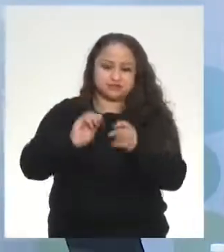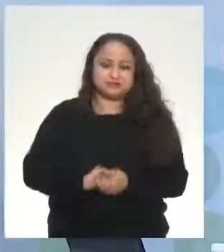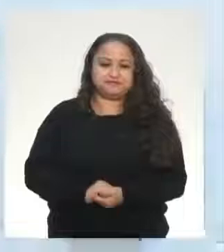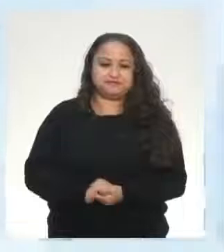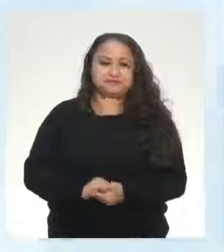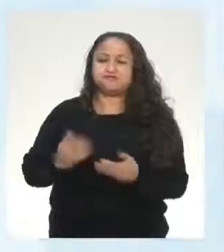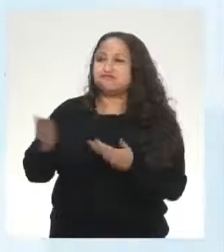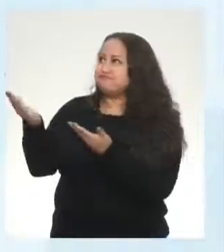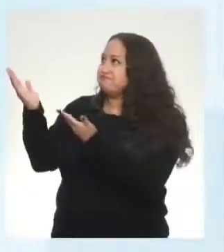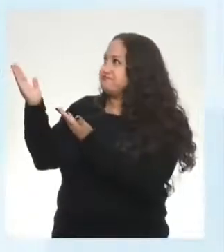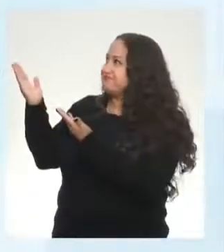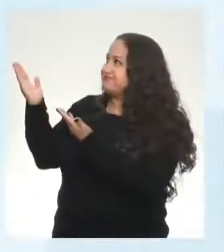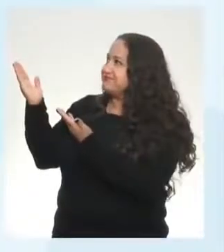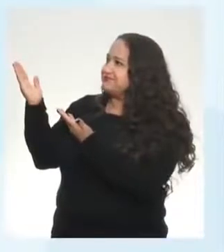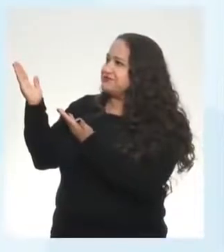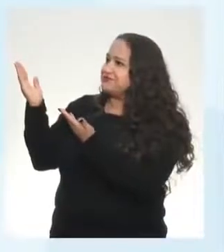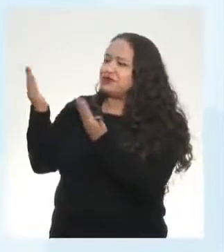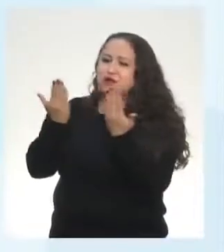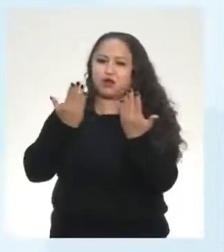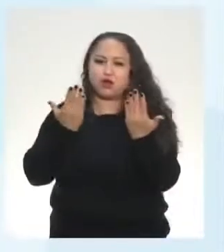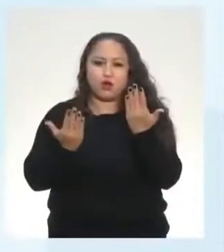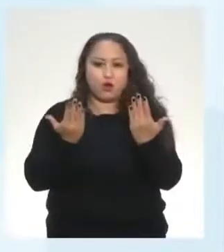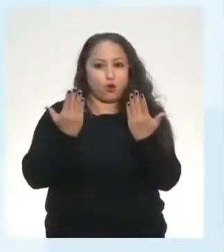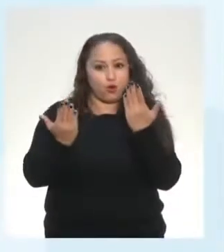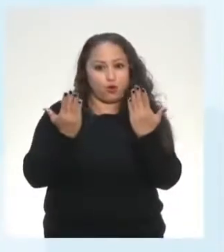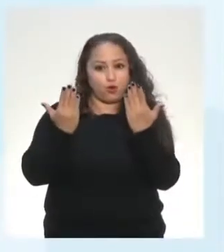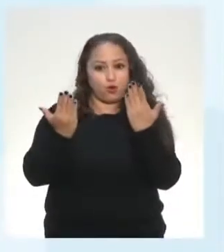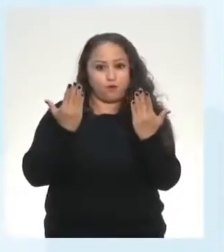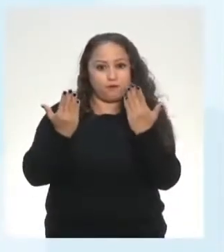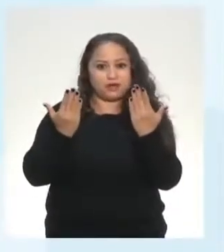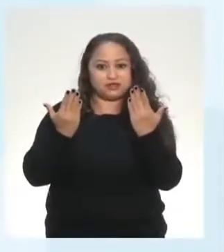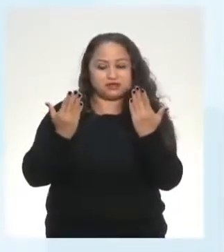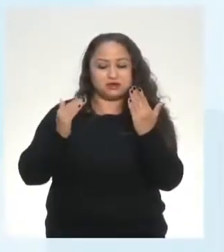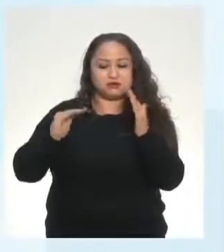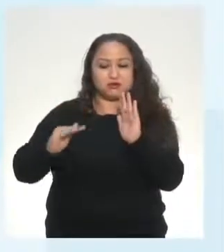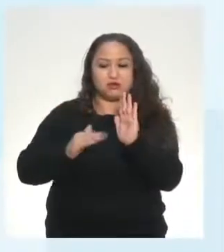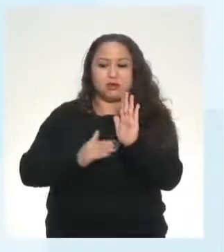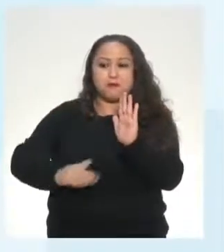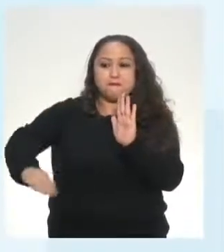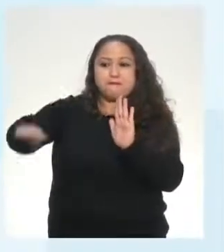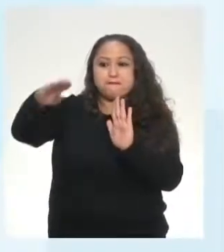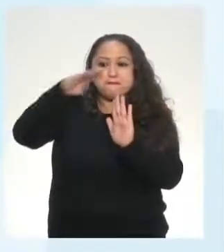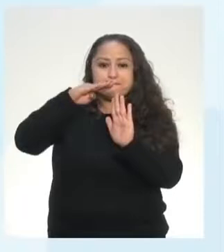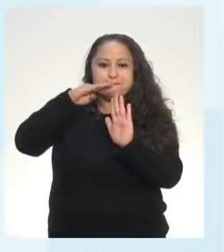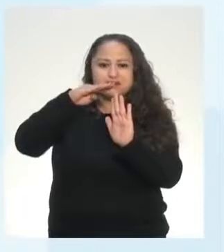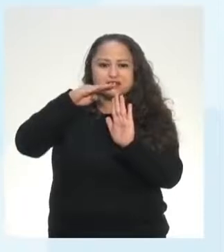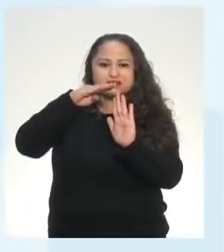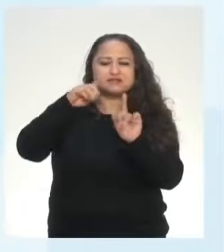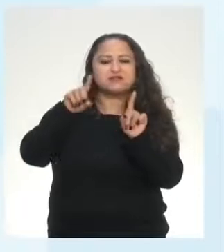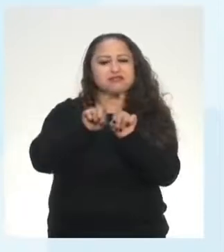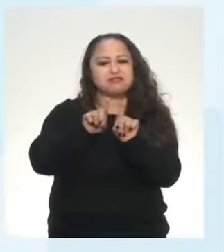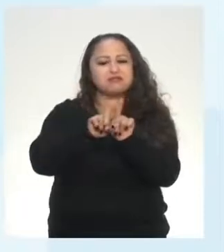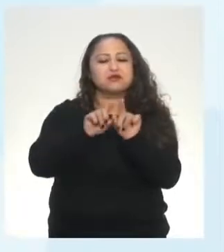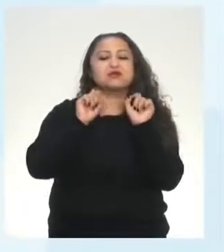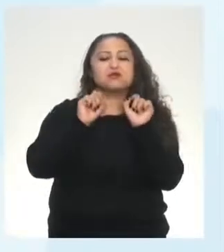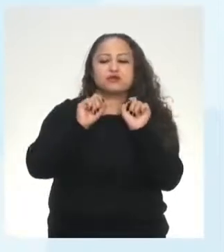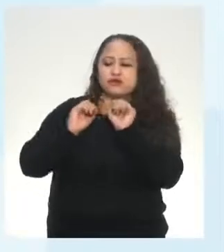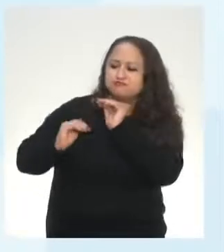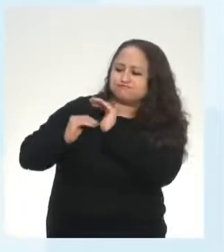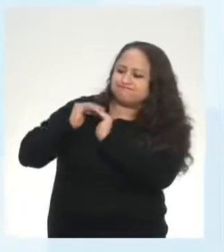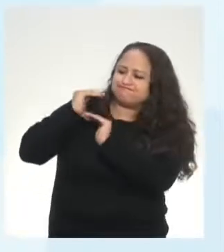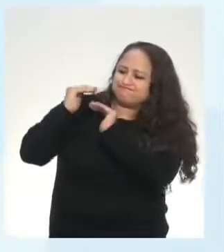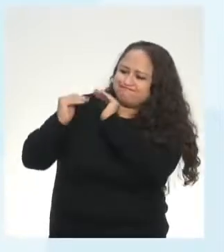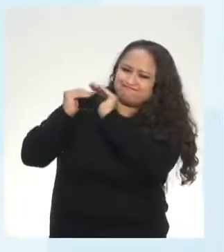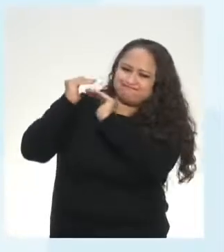temos aí comparação de crescimento da população em países mais e menos desenvolvidos. O que está em